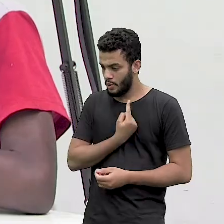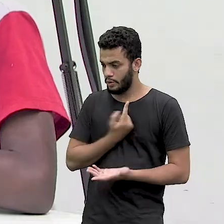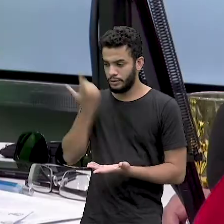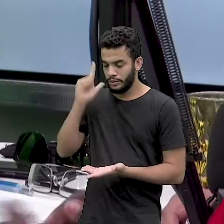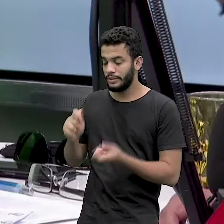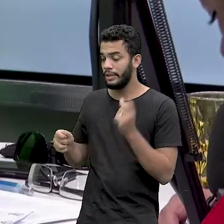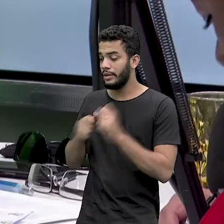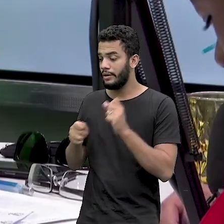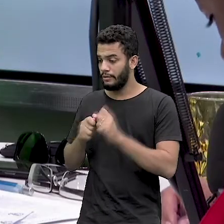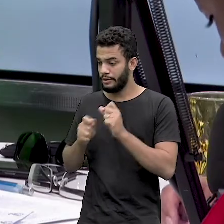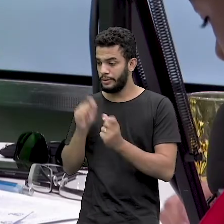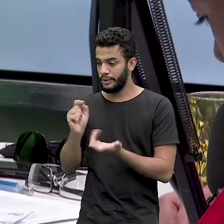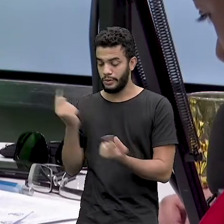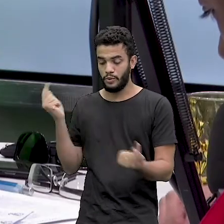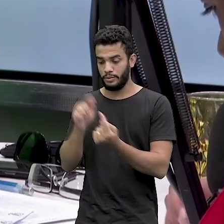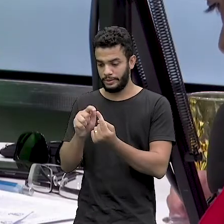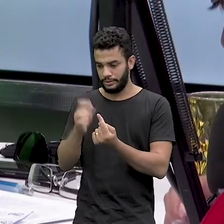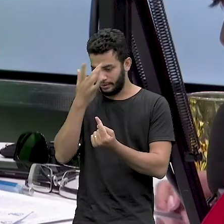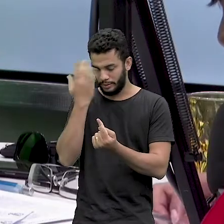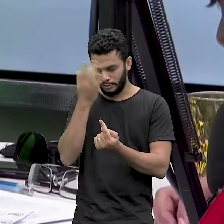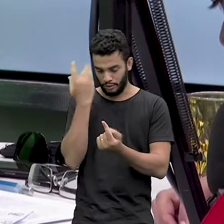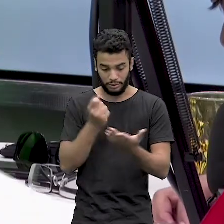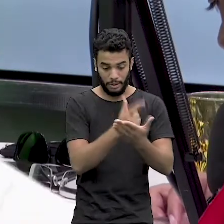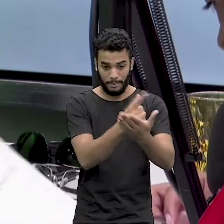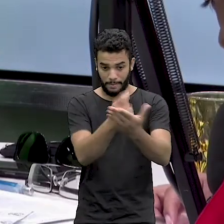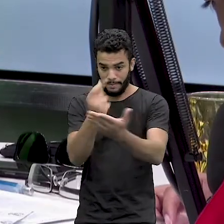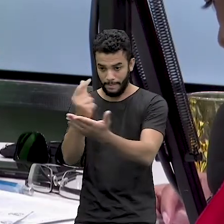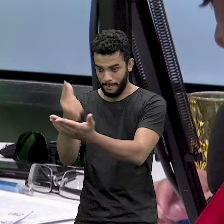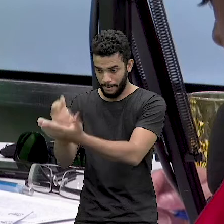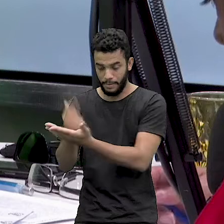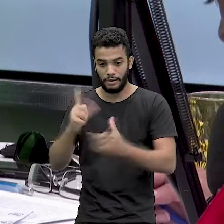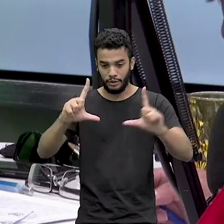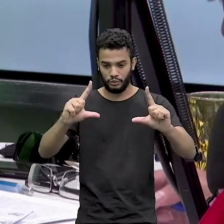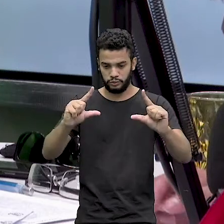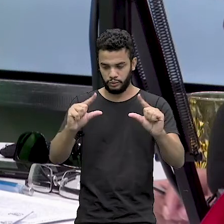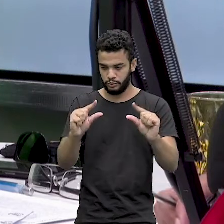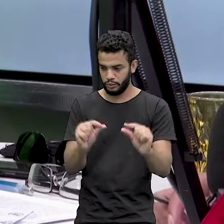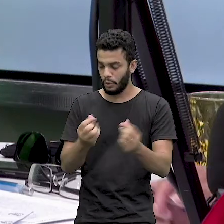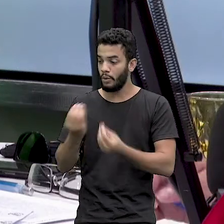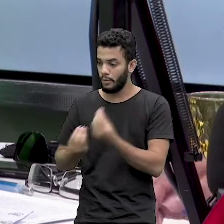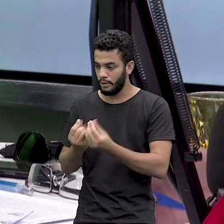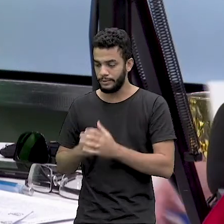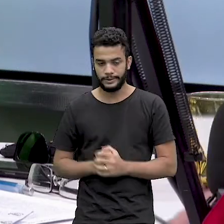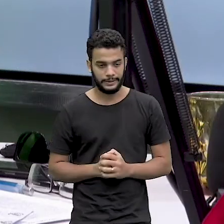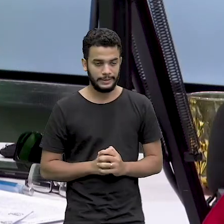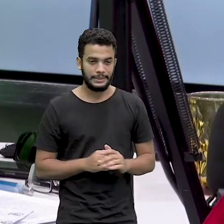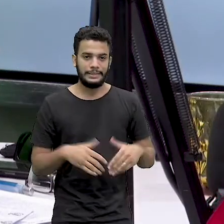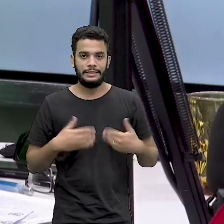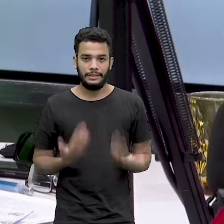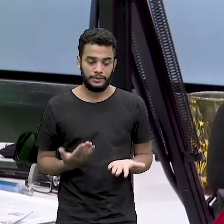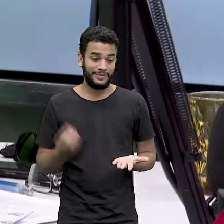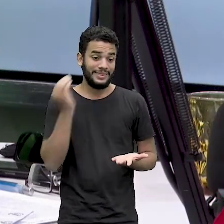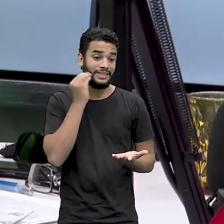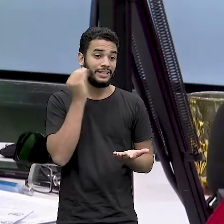Bom, conscientização, né? A pessoa ter consciência. Porque o que acontece? Às vezes o consumo a vontade de consumir é tão grande que a